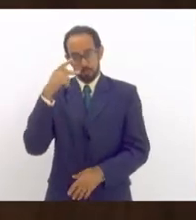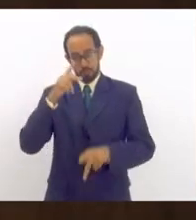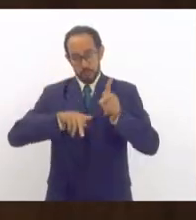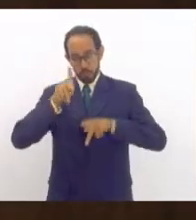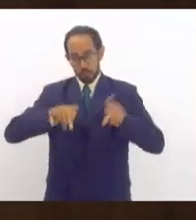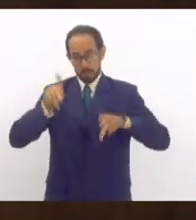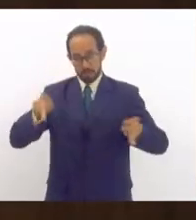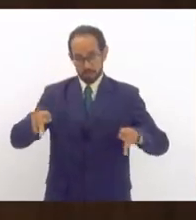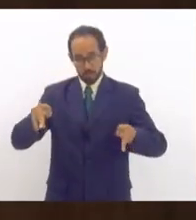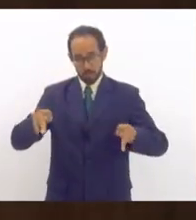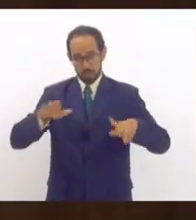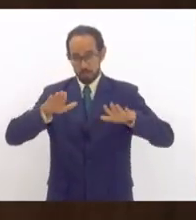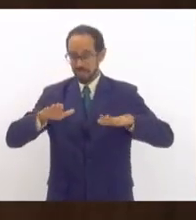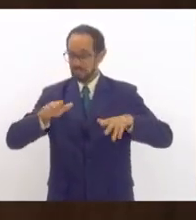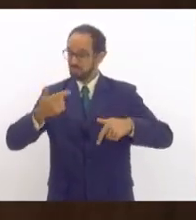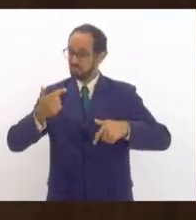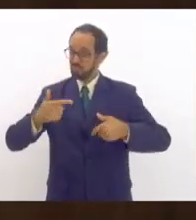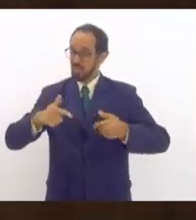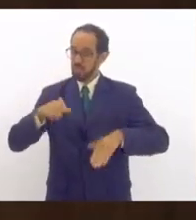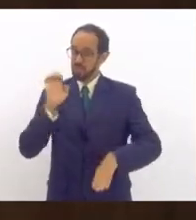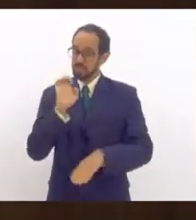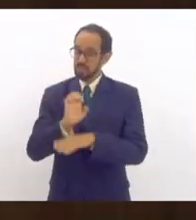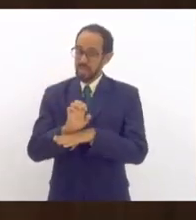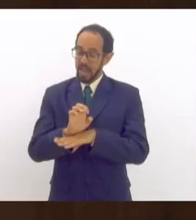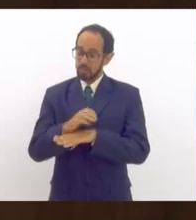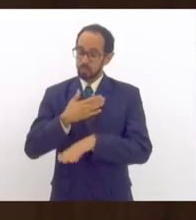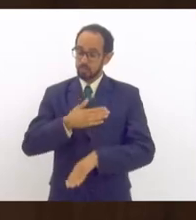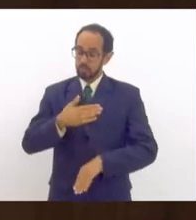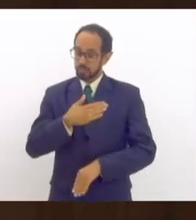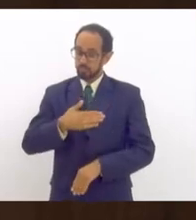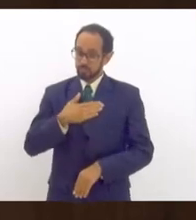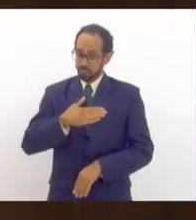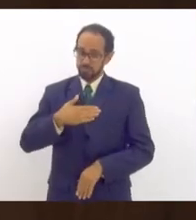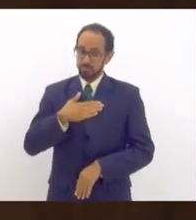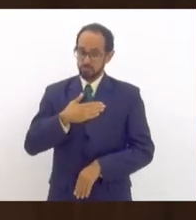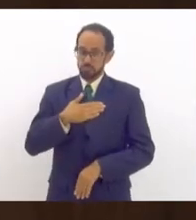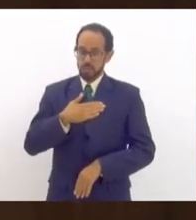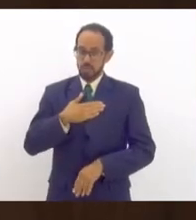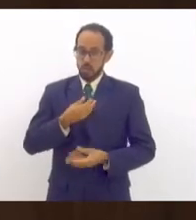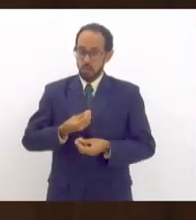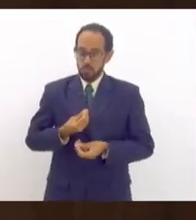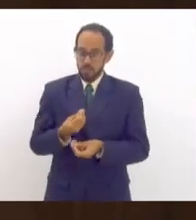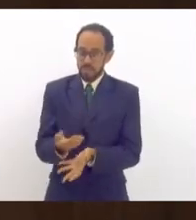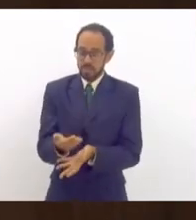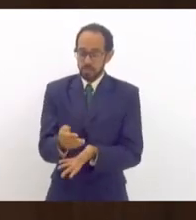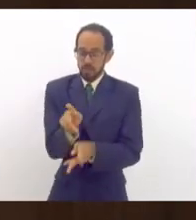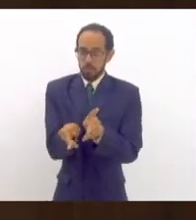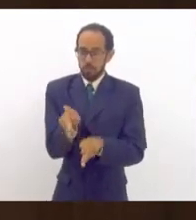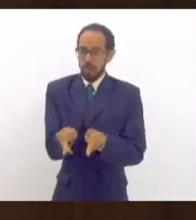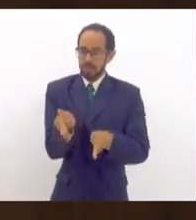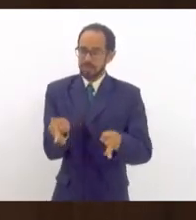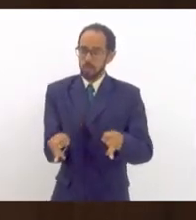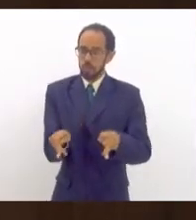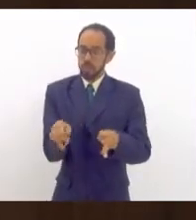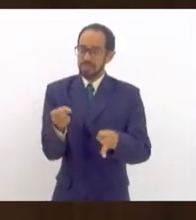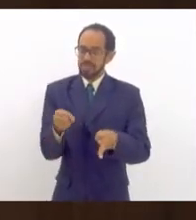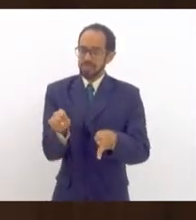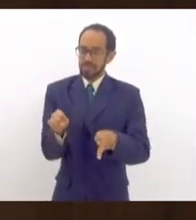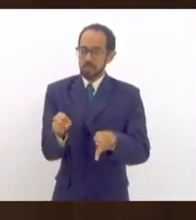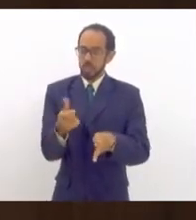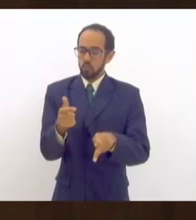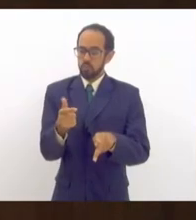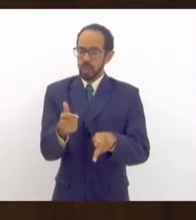um estado de bem-estar social que possa ser oferecido a população se não contar com